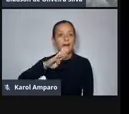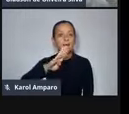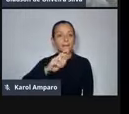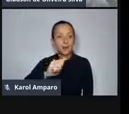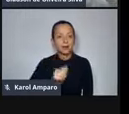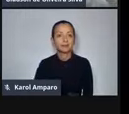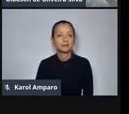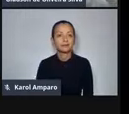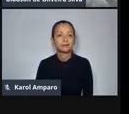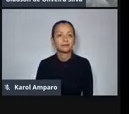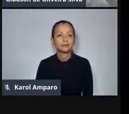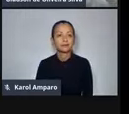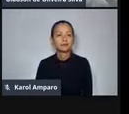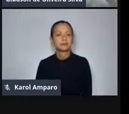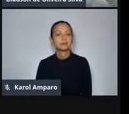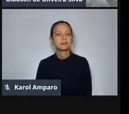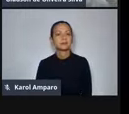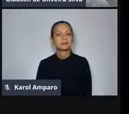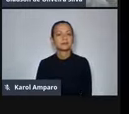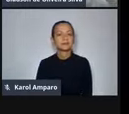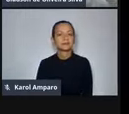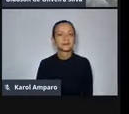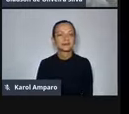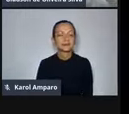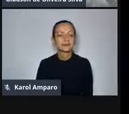segurando na mão